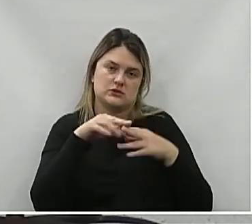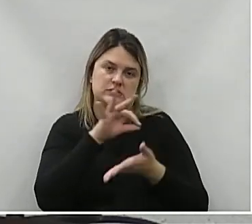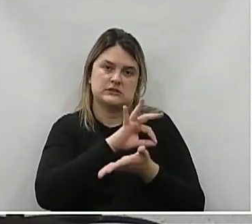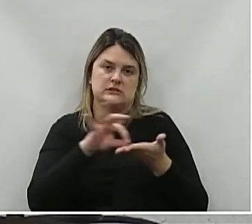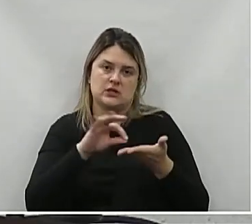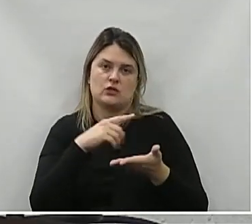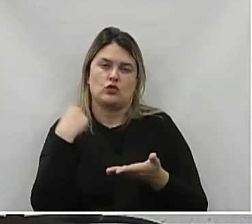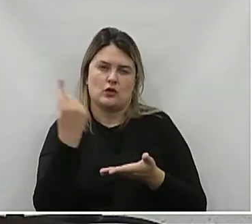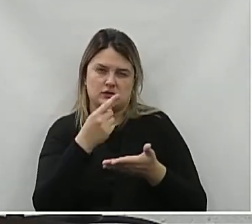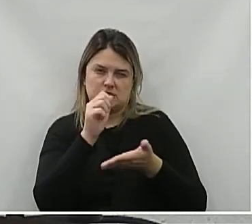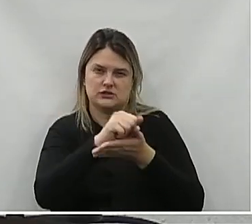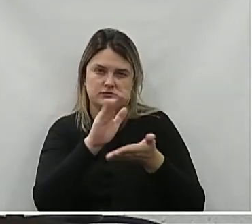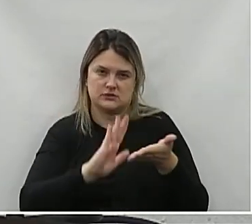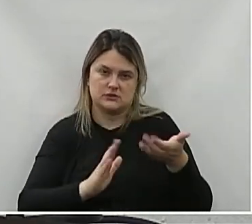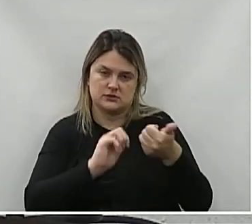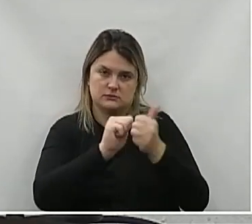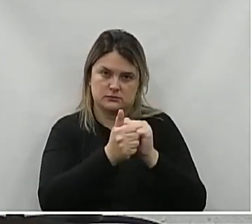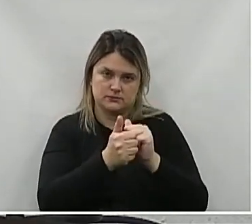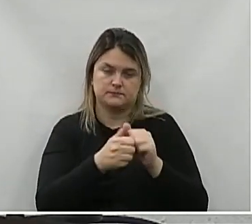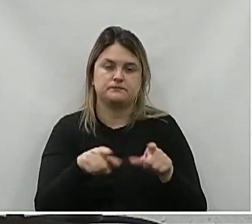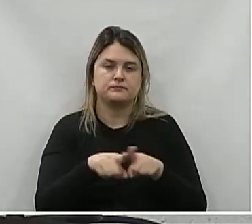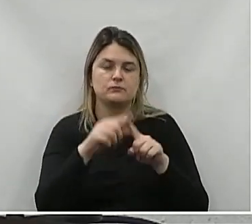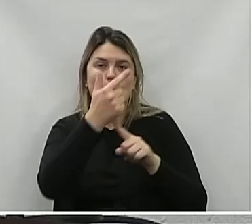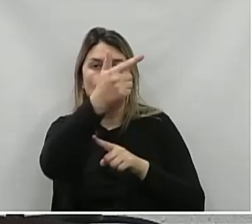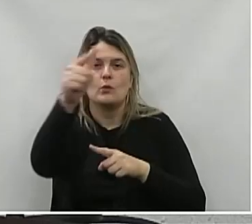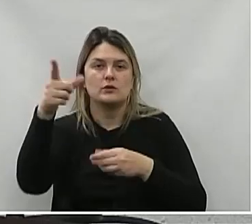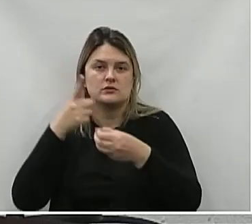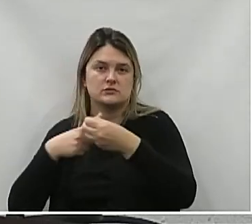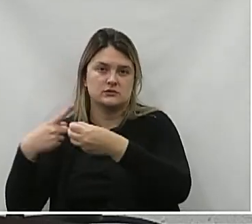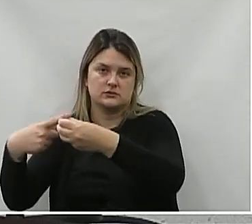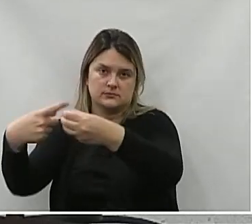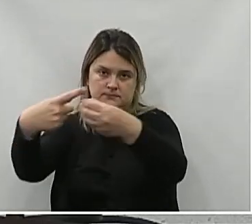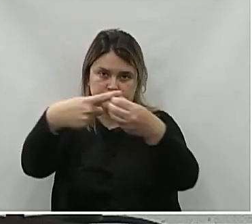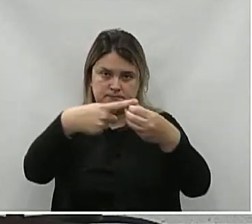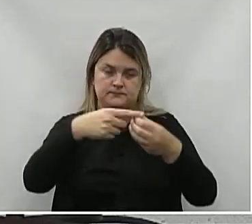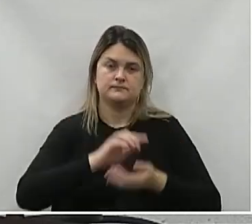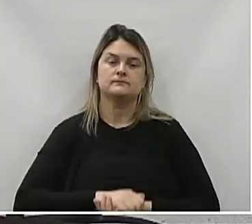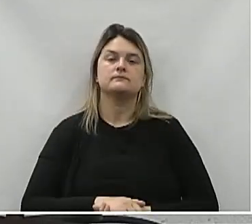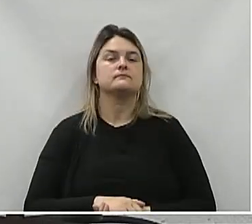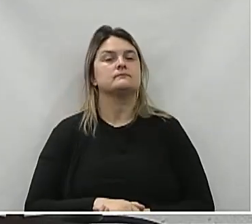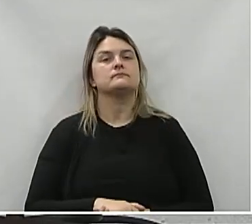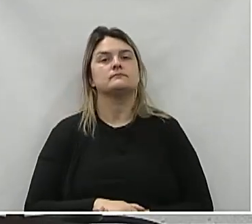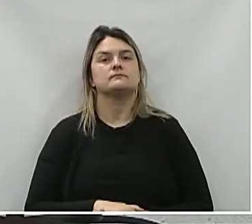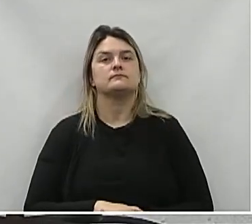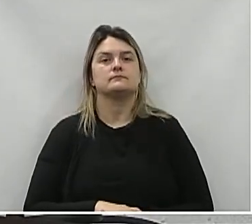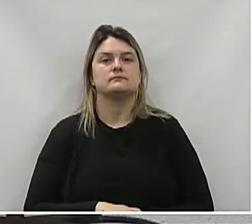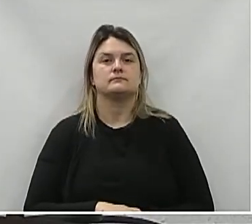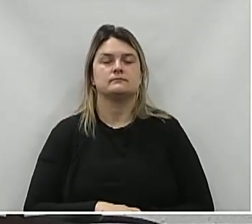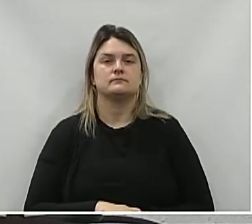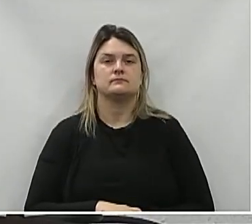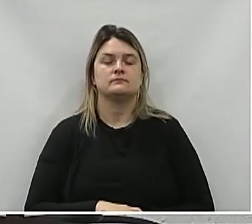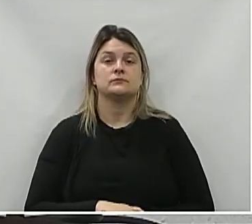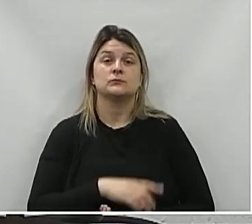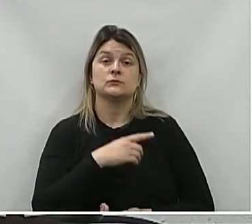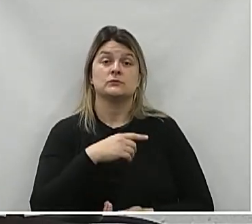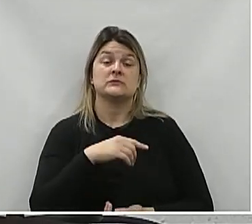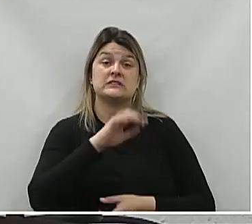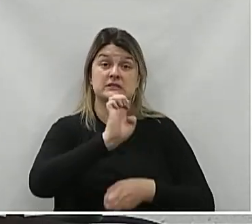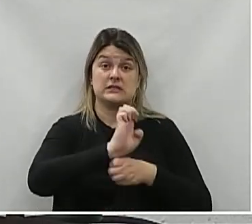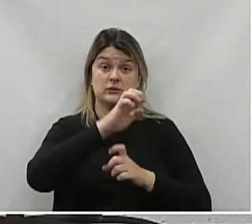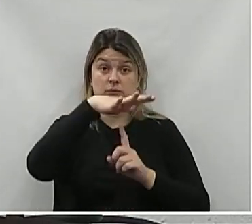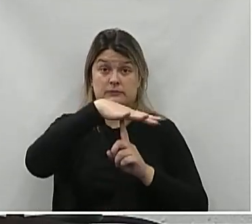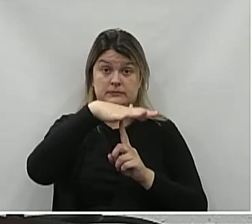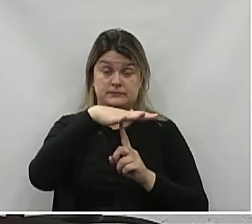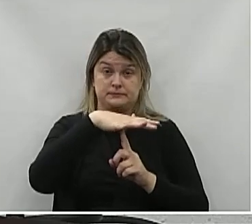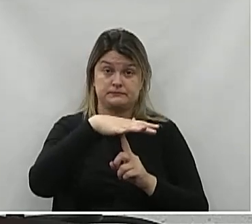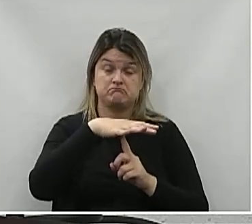só em União da Vitória, mas em outros municípios afetados de um modo ou outro pelas cheias. O Paraná, mais uma